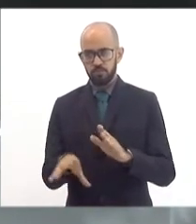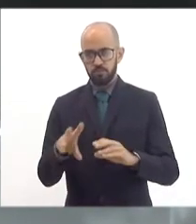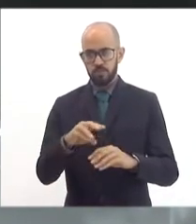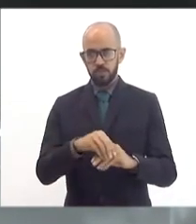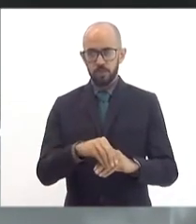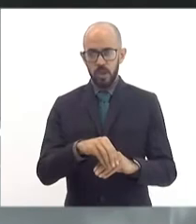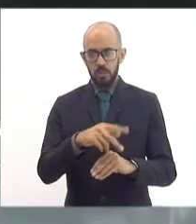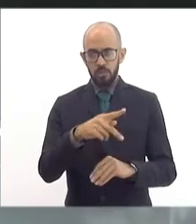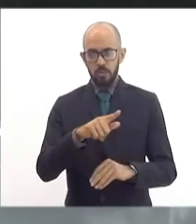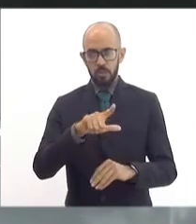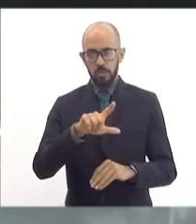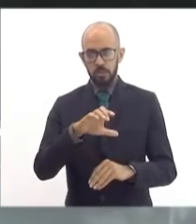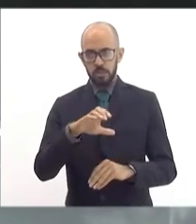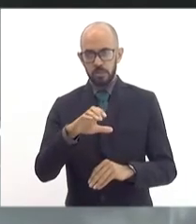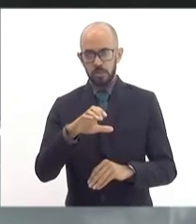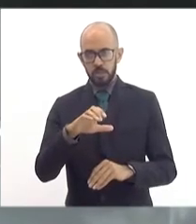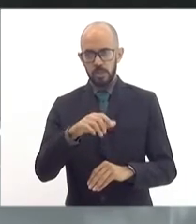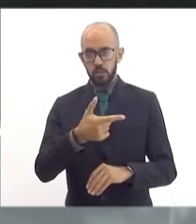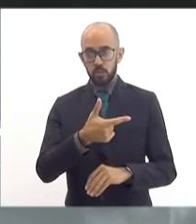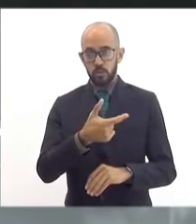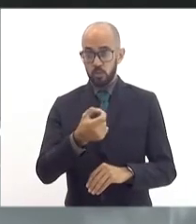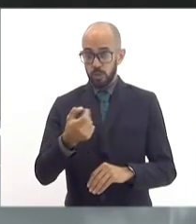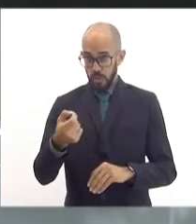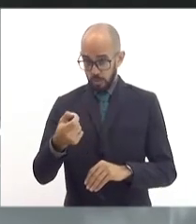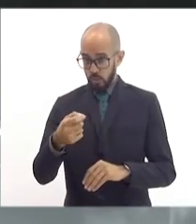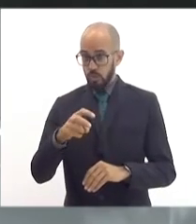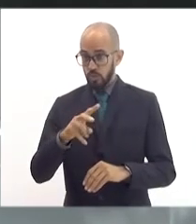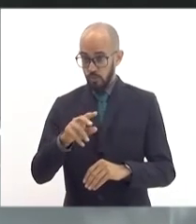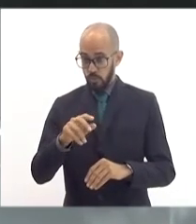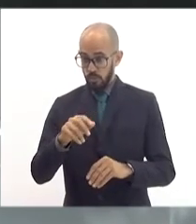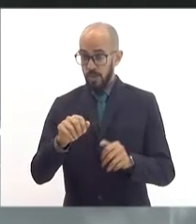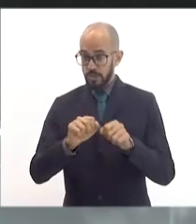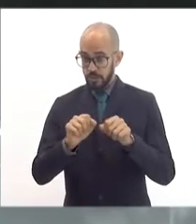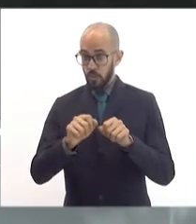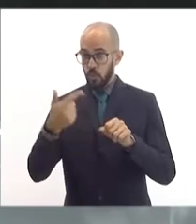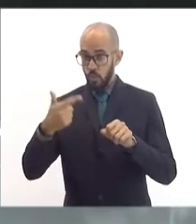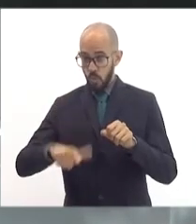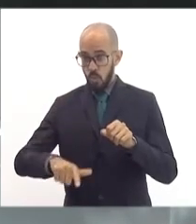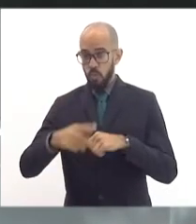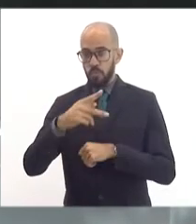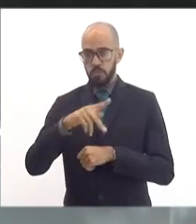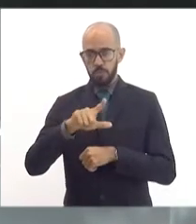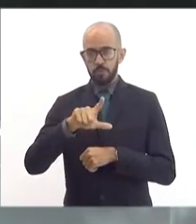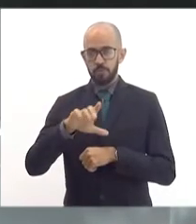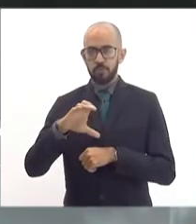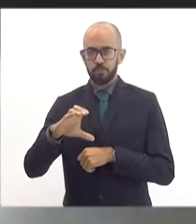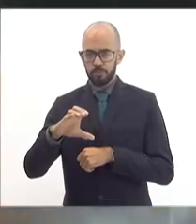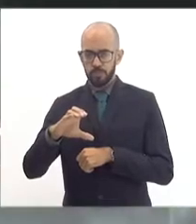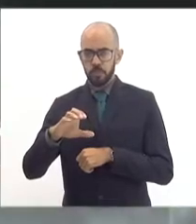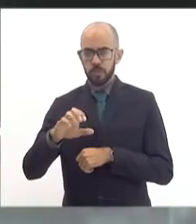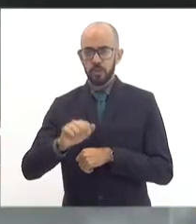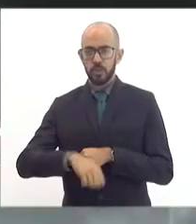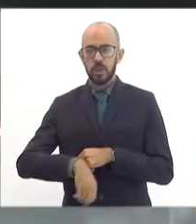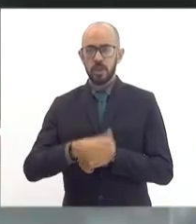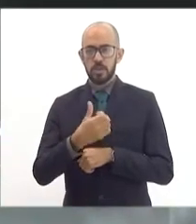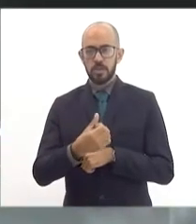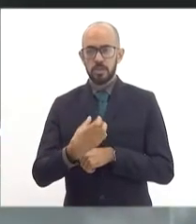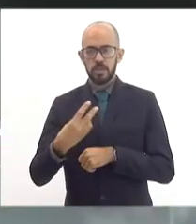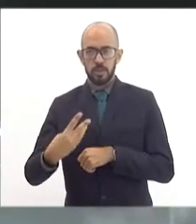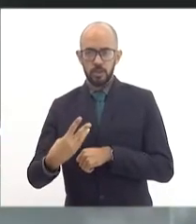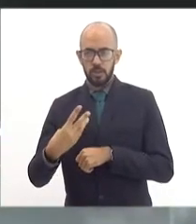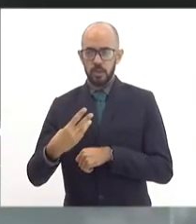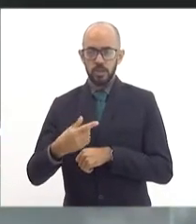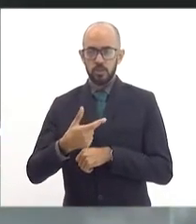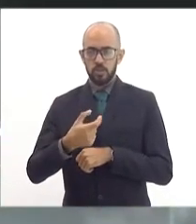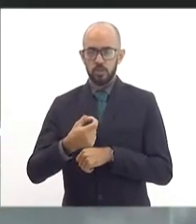e, evidentemente, por uma outra lei complementar, para dar legalidade, que é essa 63